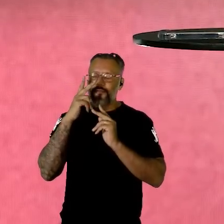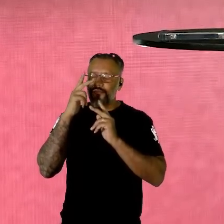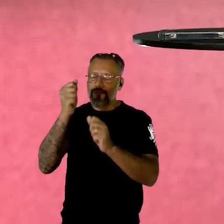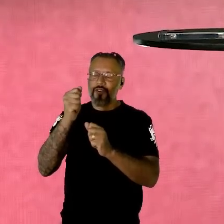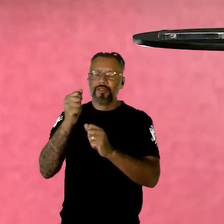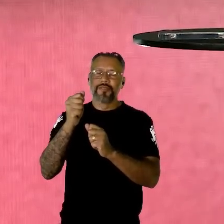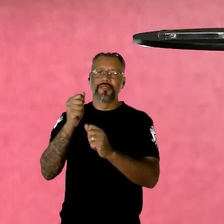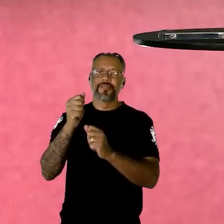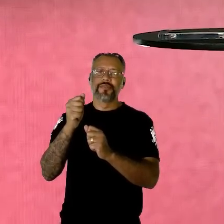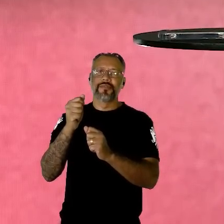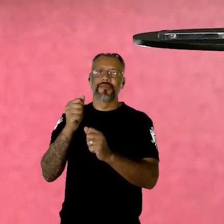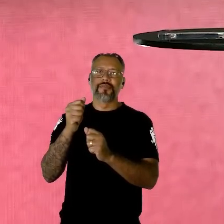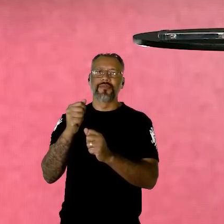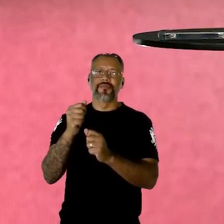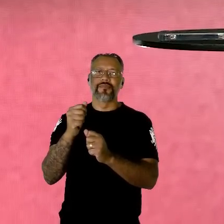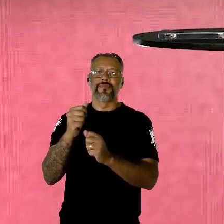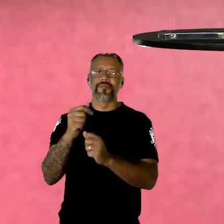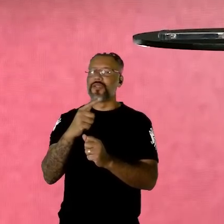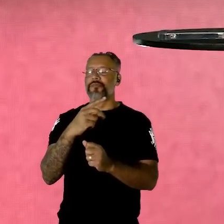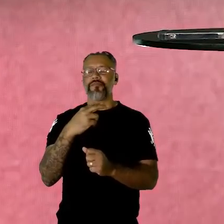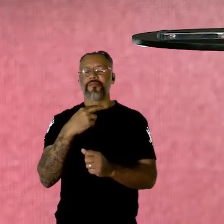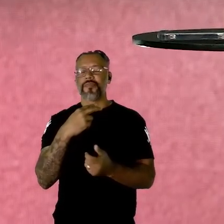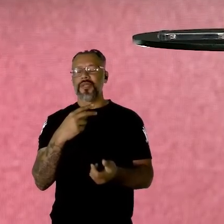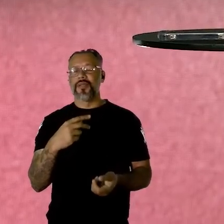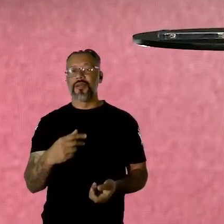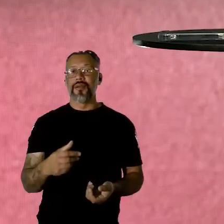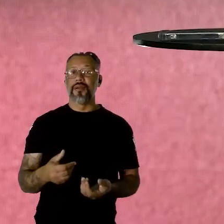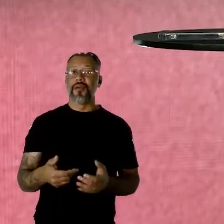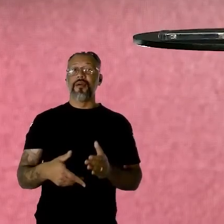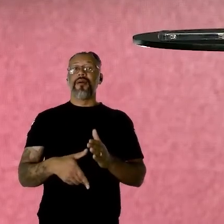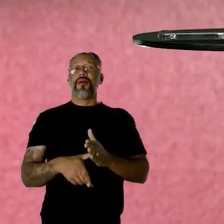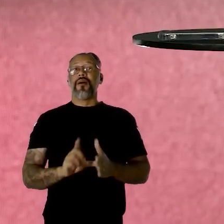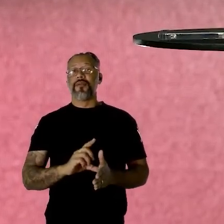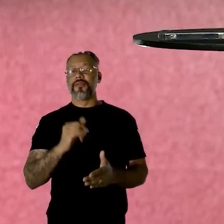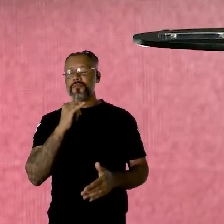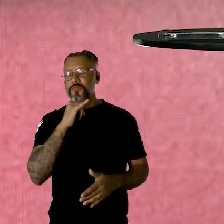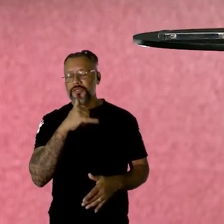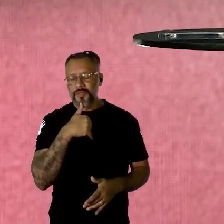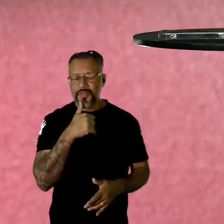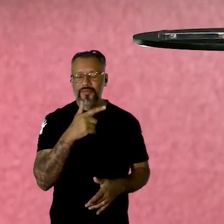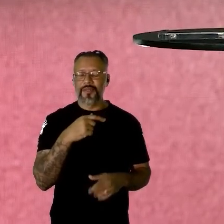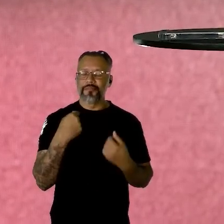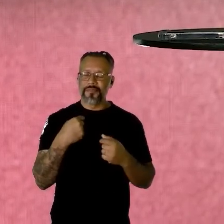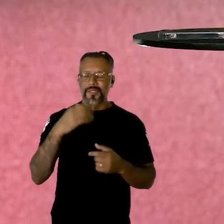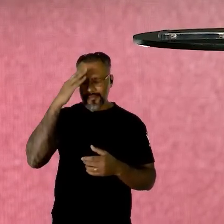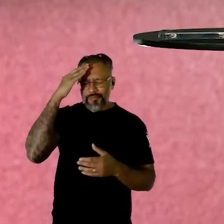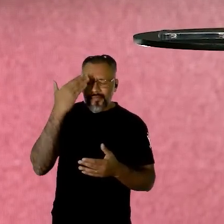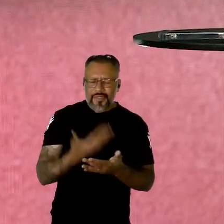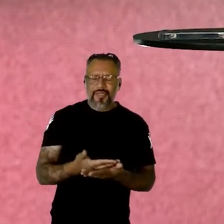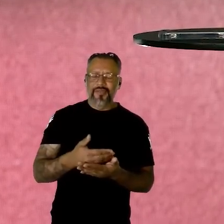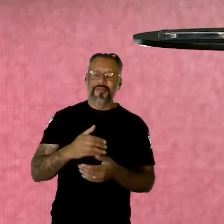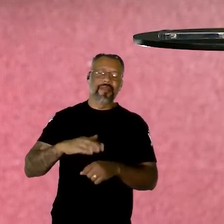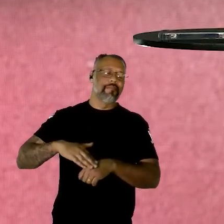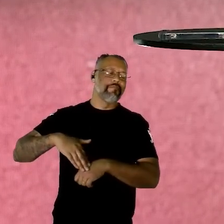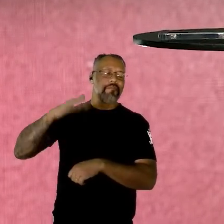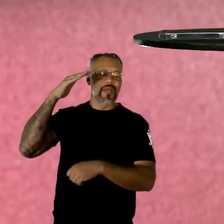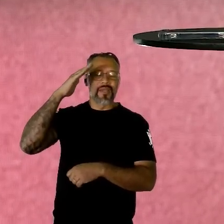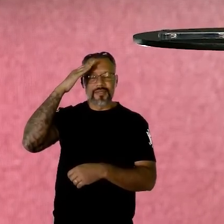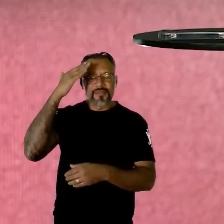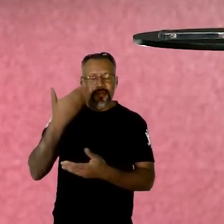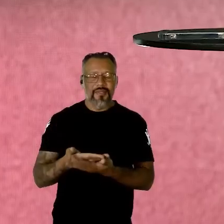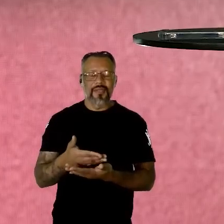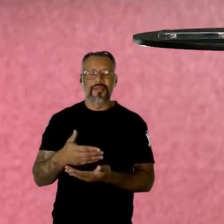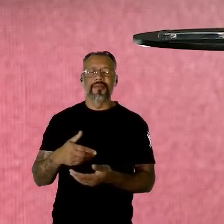ao invés de desanimar eu creio mais creio mais creio mais creio mais